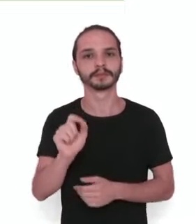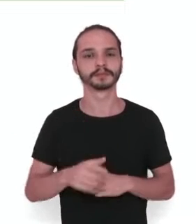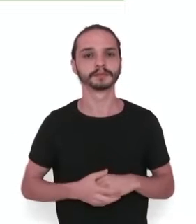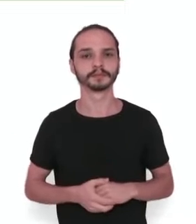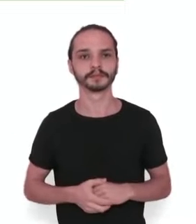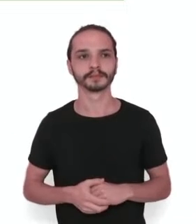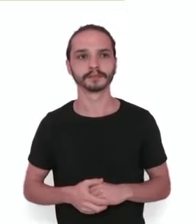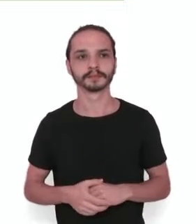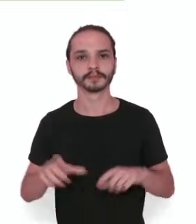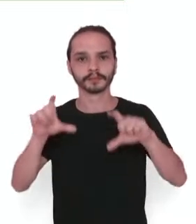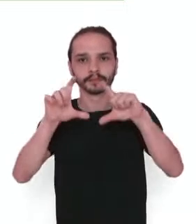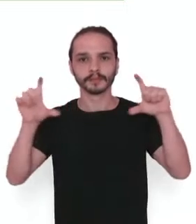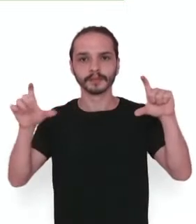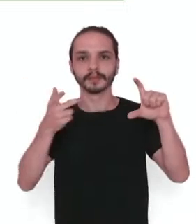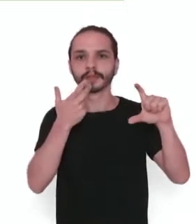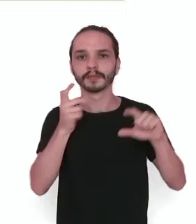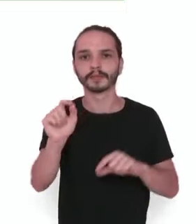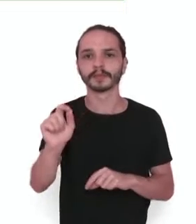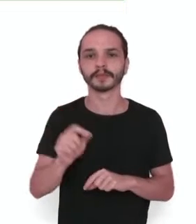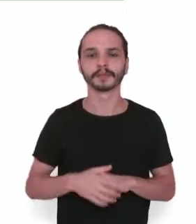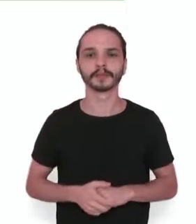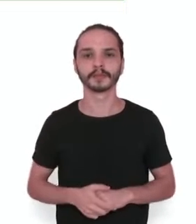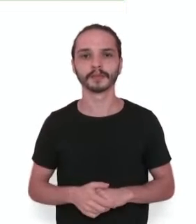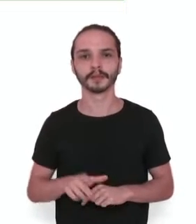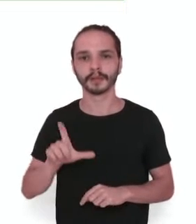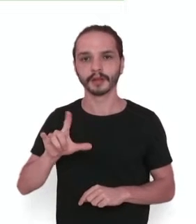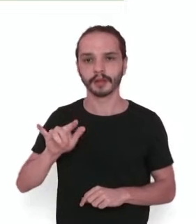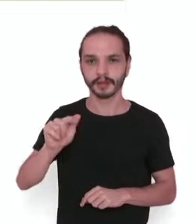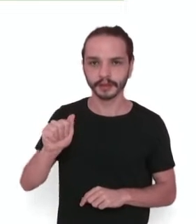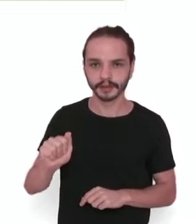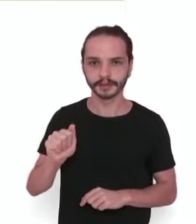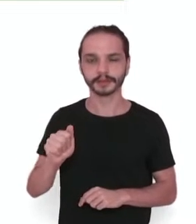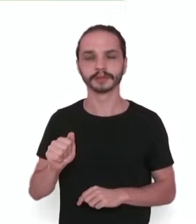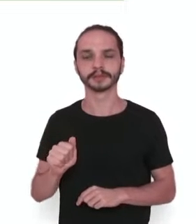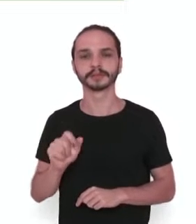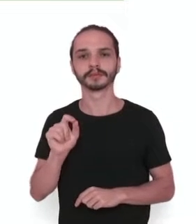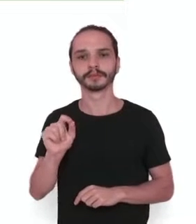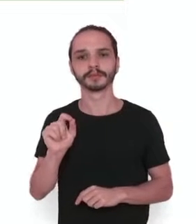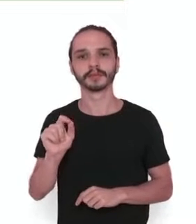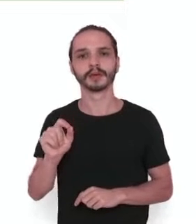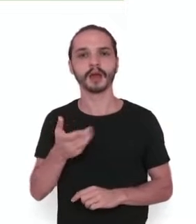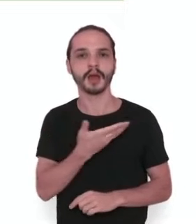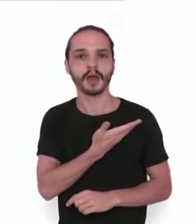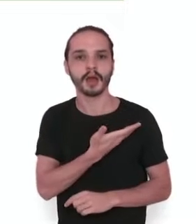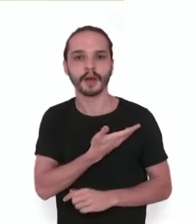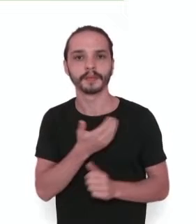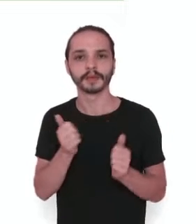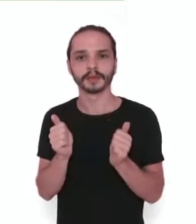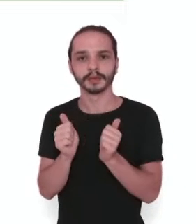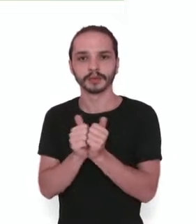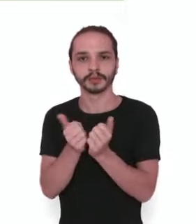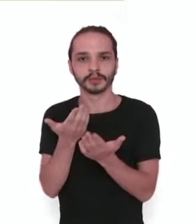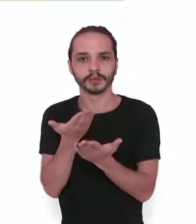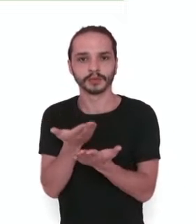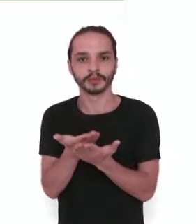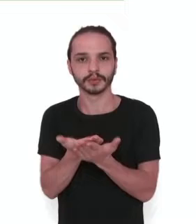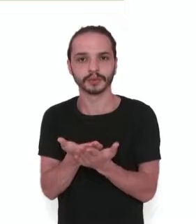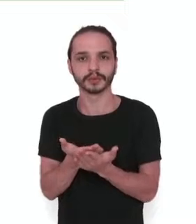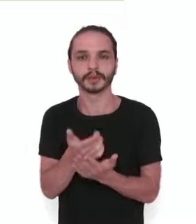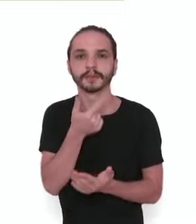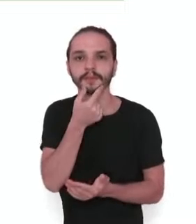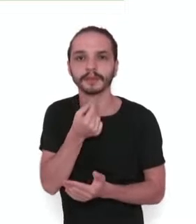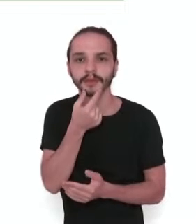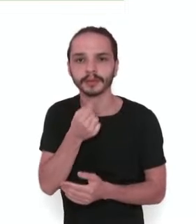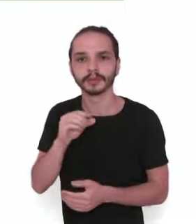nesse fragmento afirma-se o seguinte: Lígia Maria da Silva Santos, ela é colega de classe do ajudante de pedreiro Cláudio